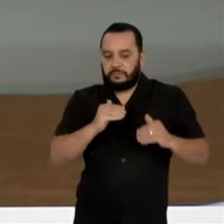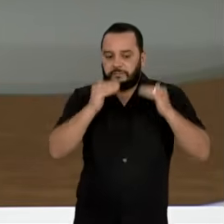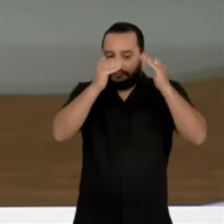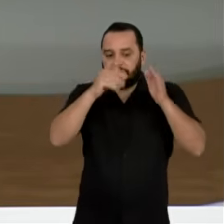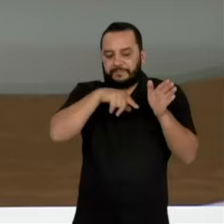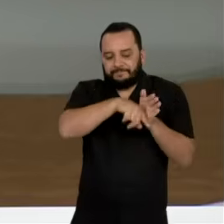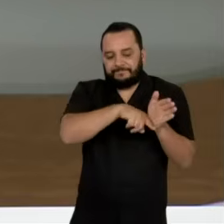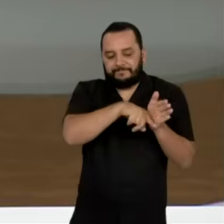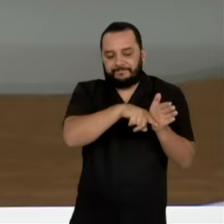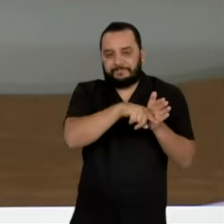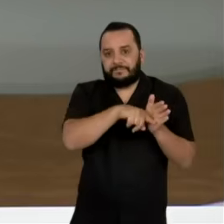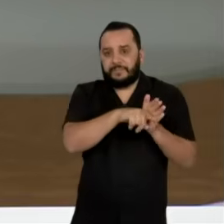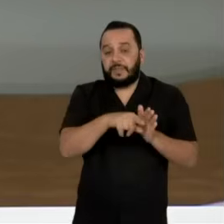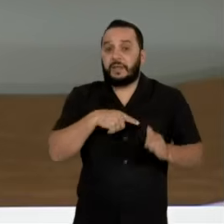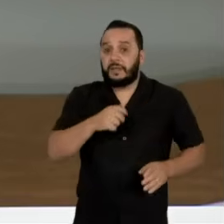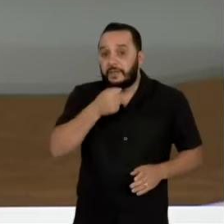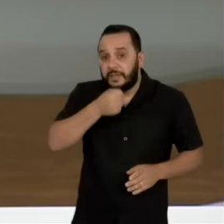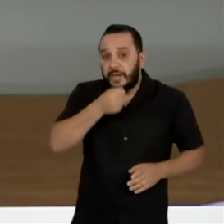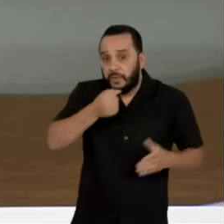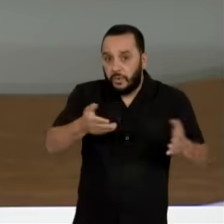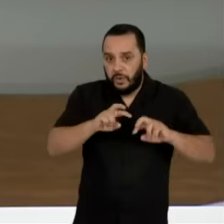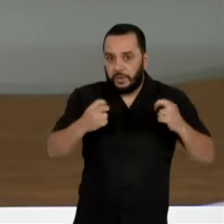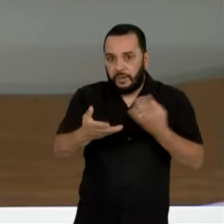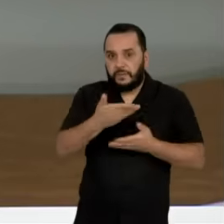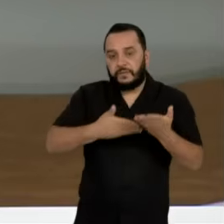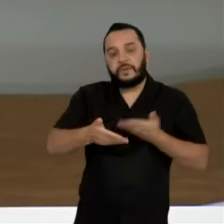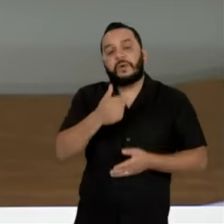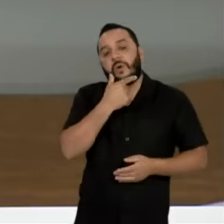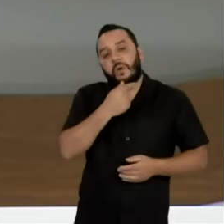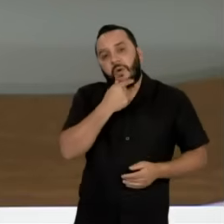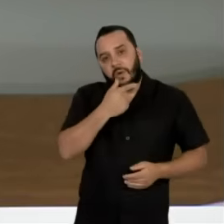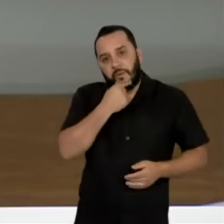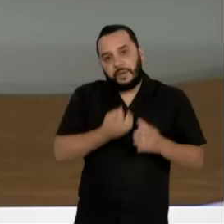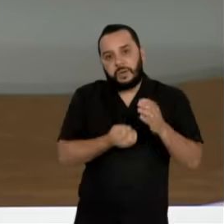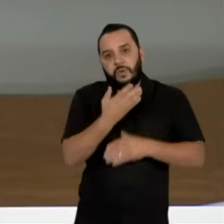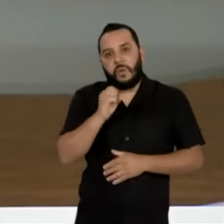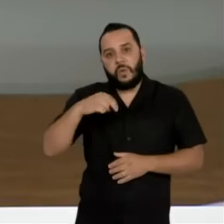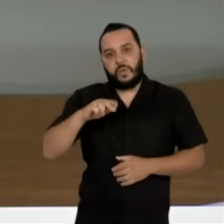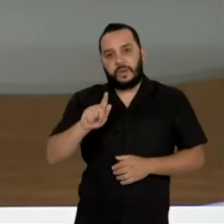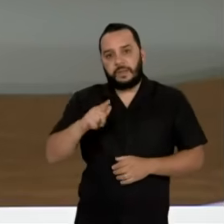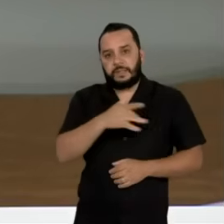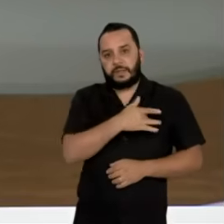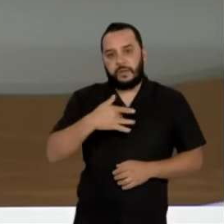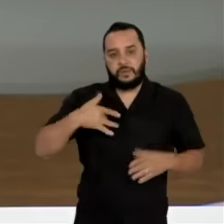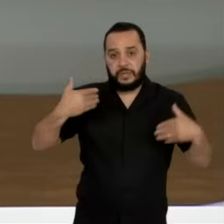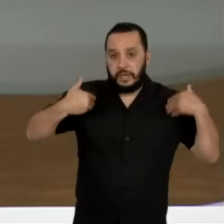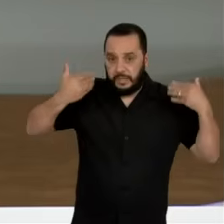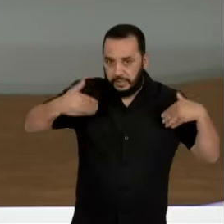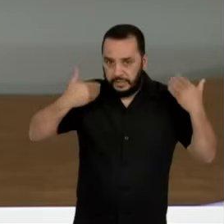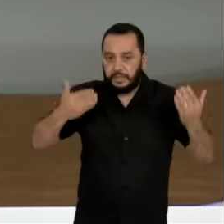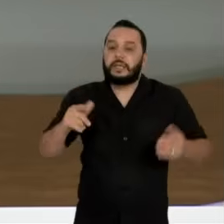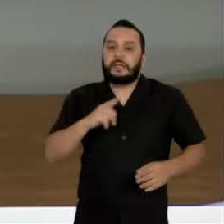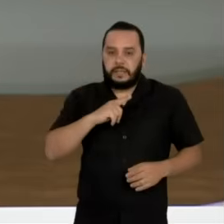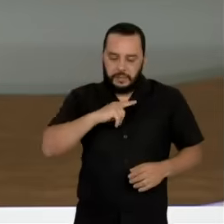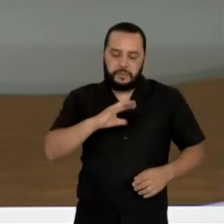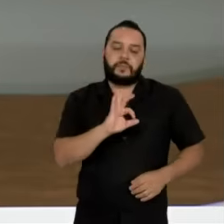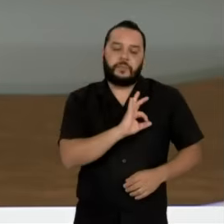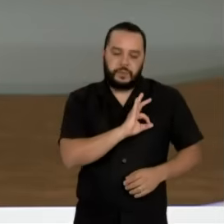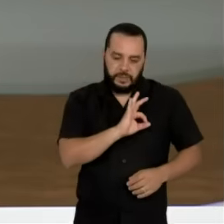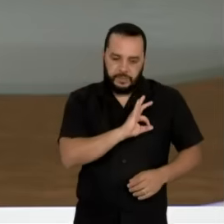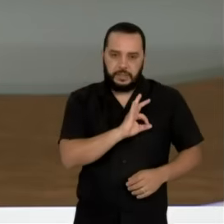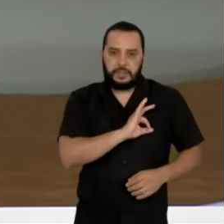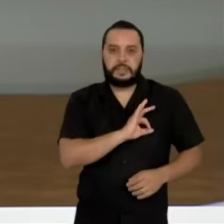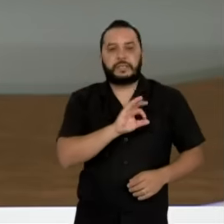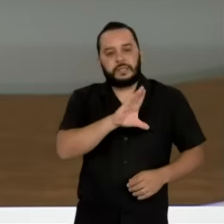Roda Viva de hoje é o fundador da ONG Saúde e Alegria, alvo de devassa da Polícia Civil nesse